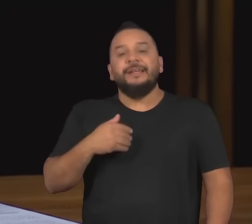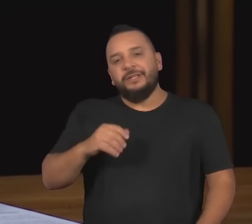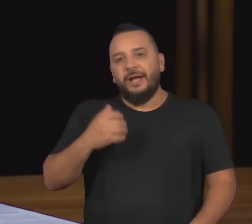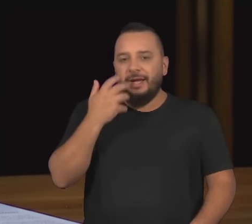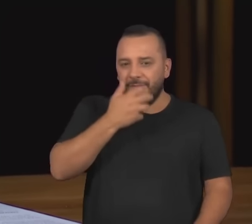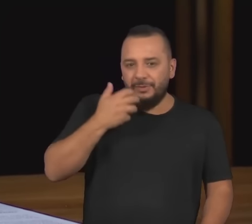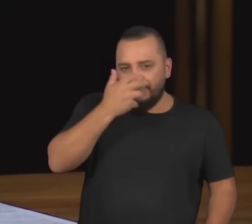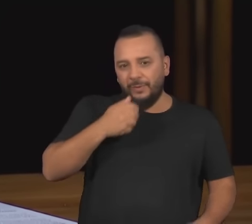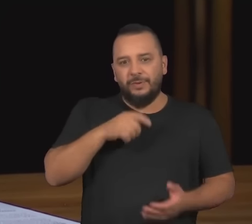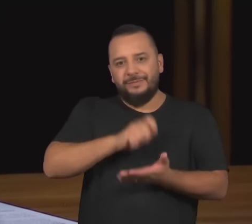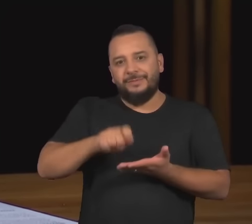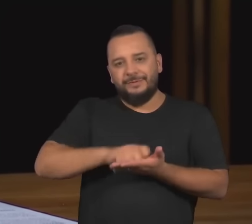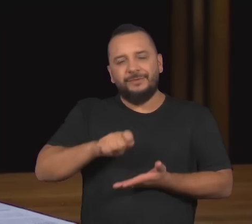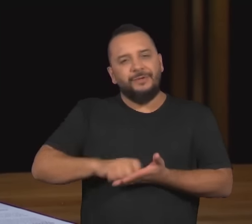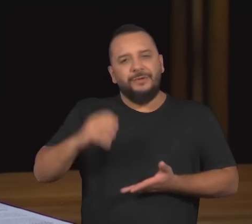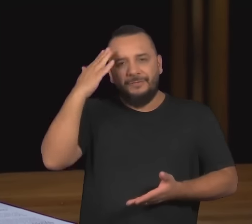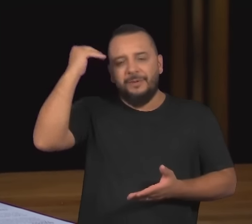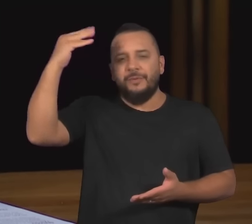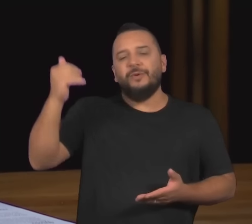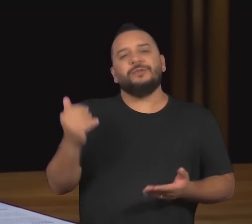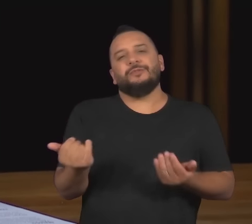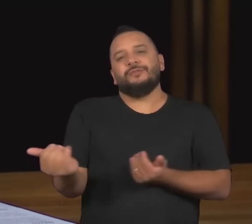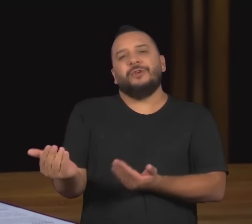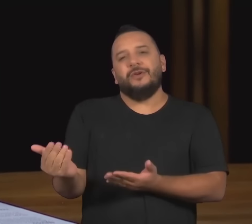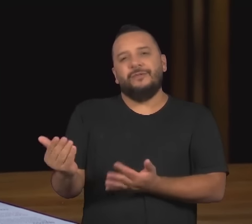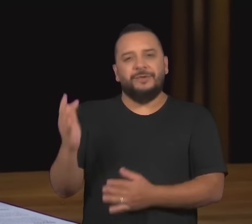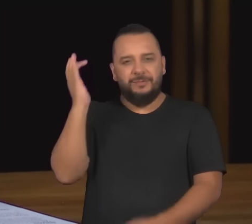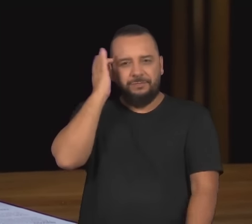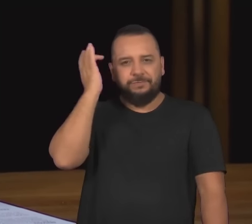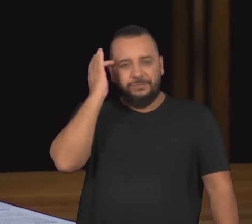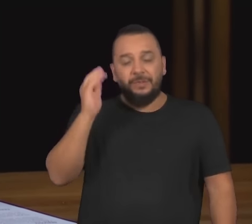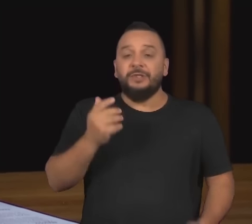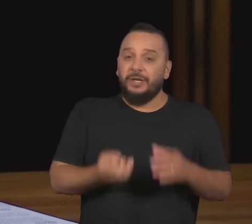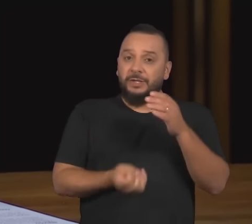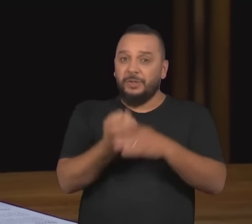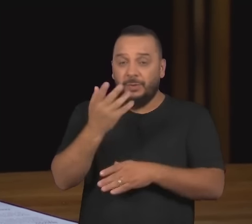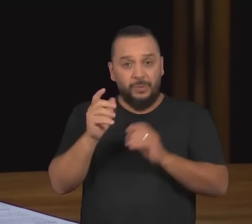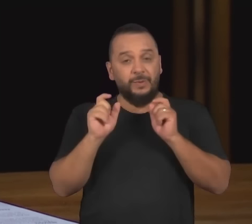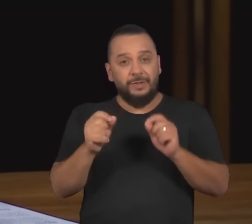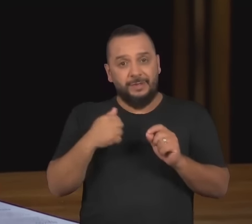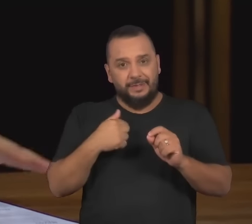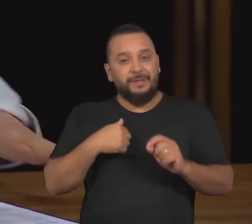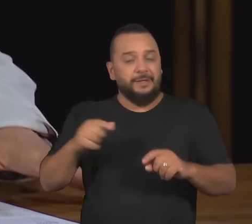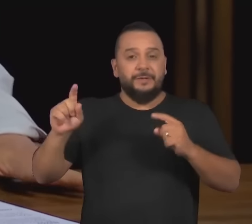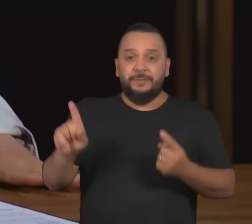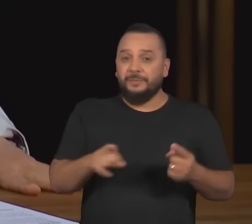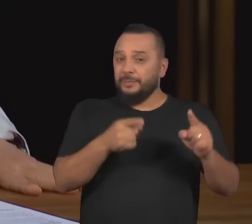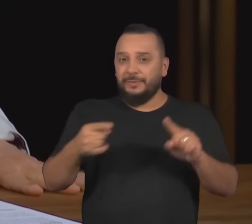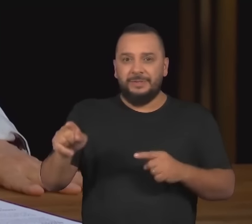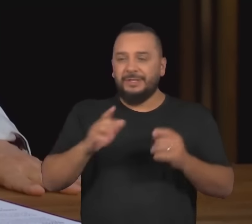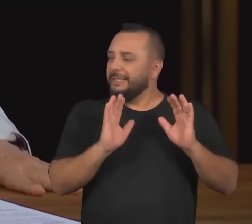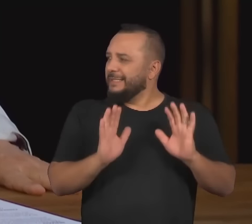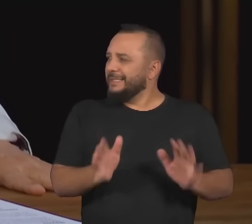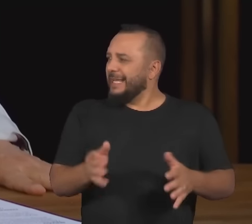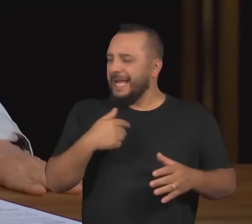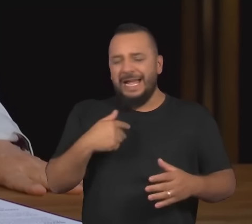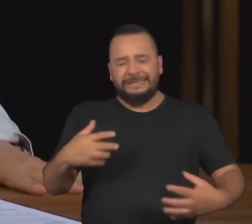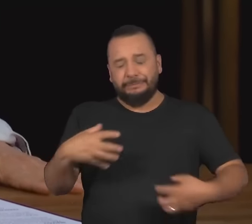de jovens, maduros e maduras em geral, autor de obras que cortam como diamante